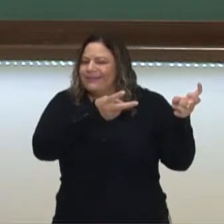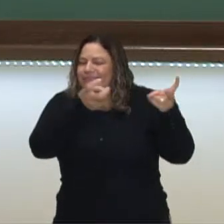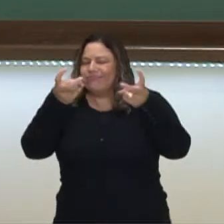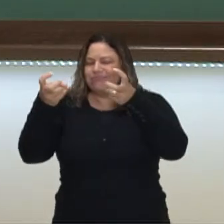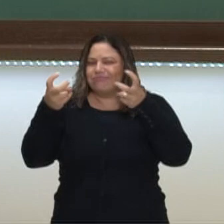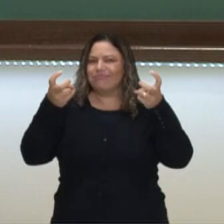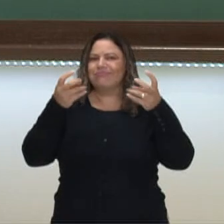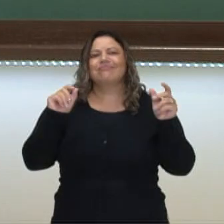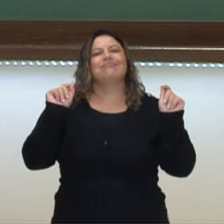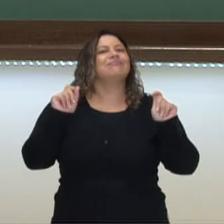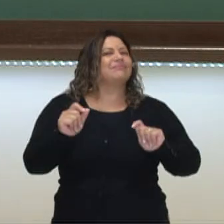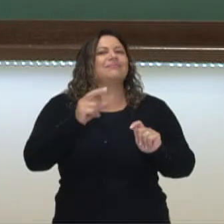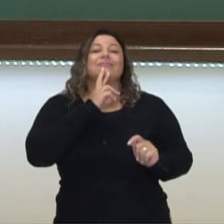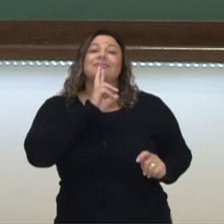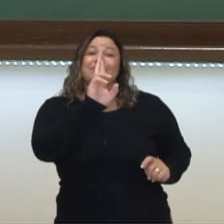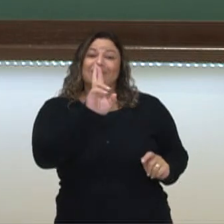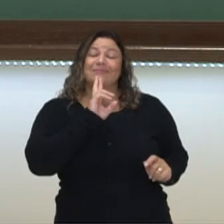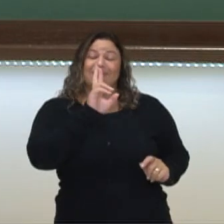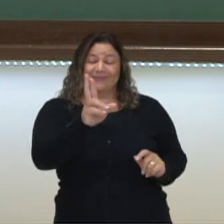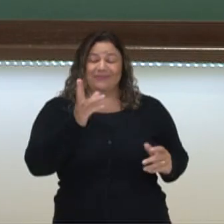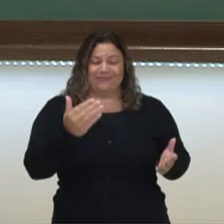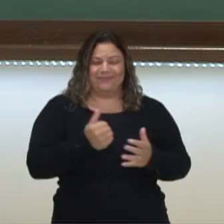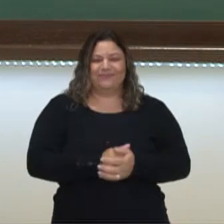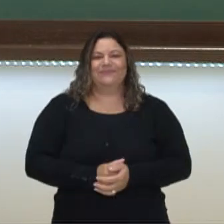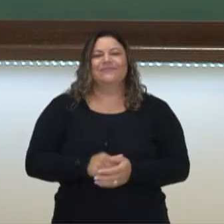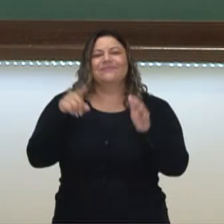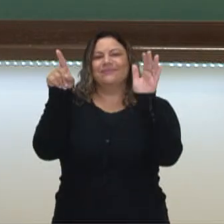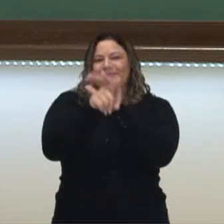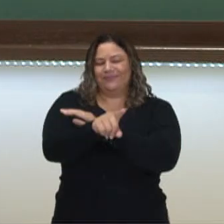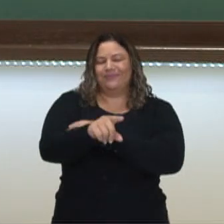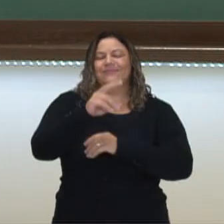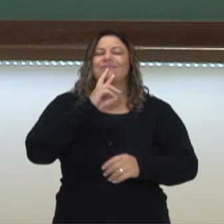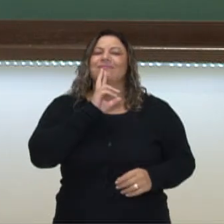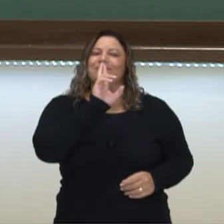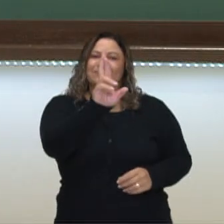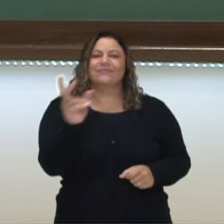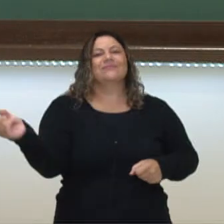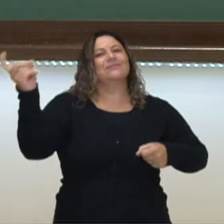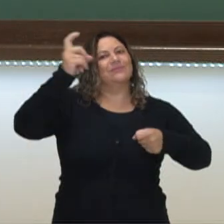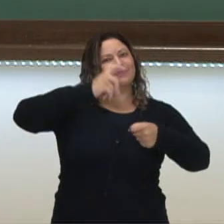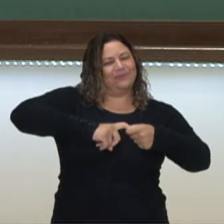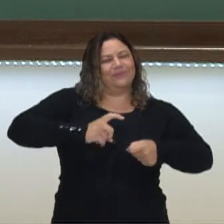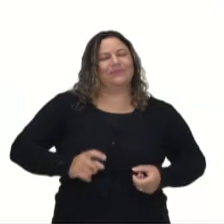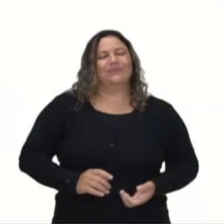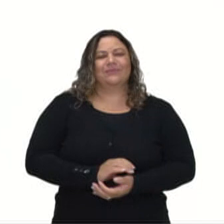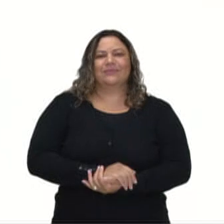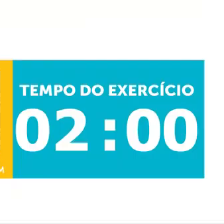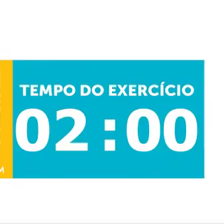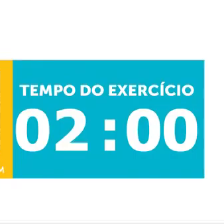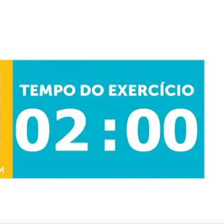te auxilie na resposta dessa questão. Respondam aí que eu já volto com o gabarito com vocês.